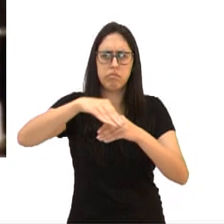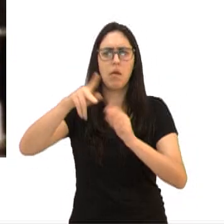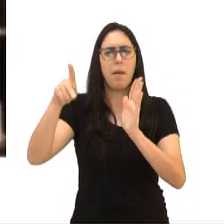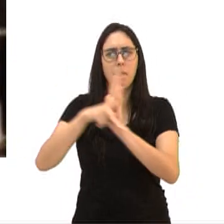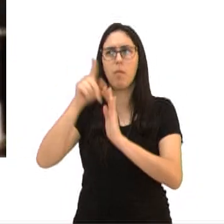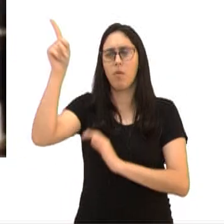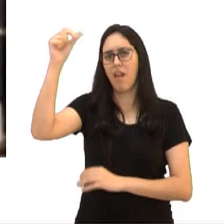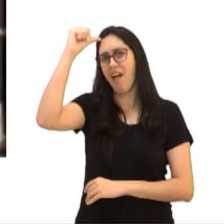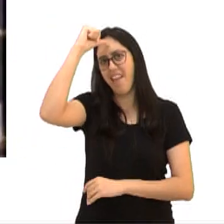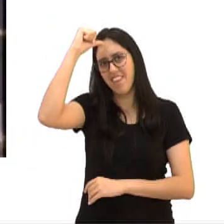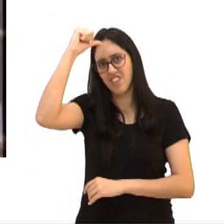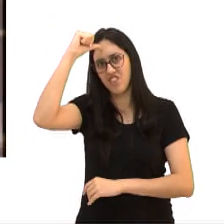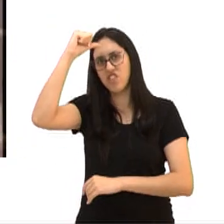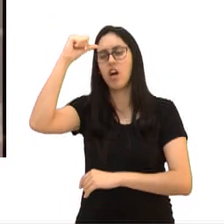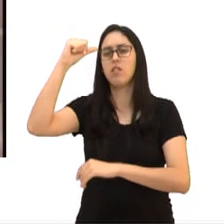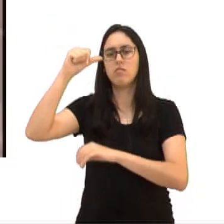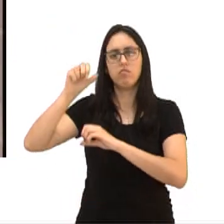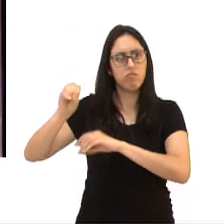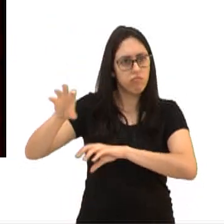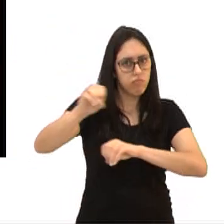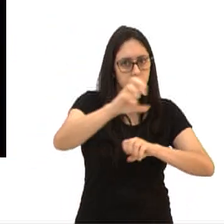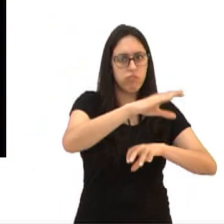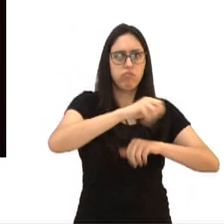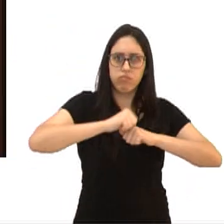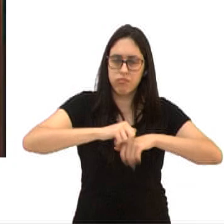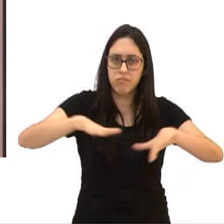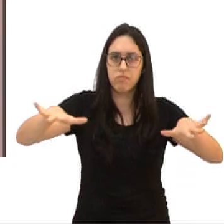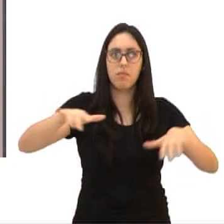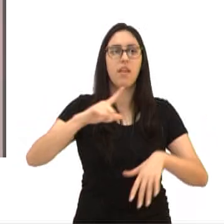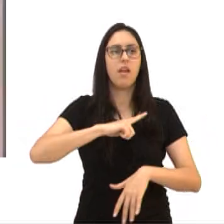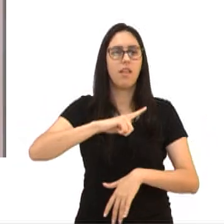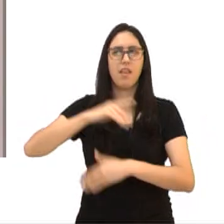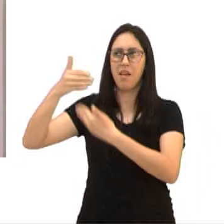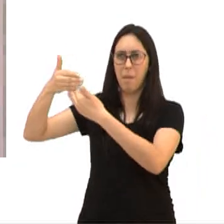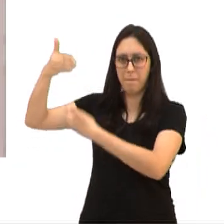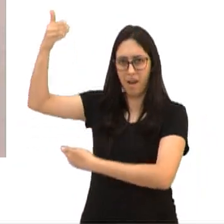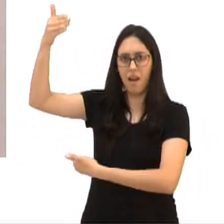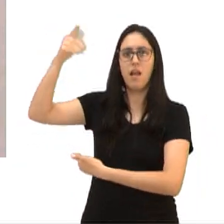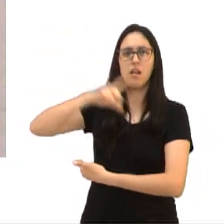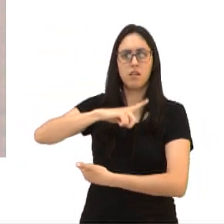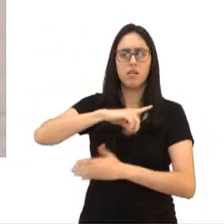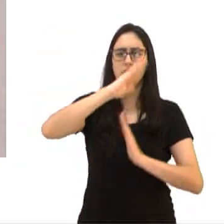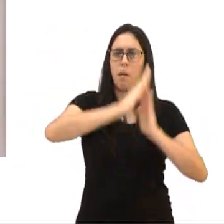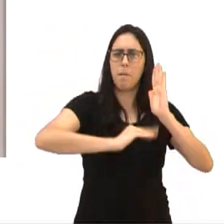o Ocidente. Nas paredes temos algumas pinturas, que